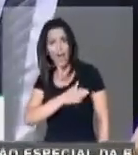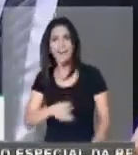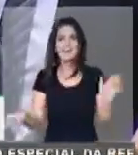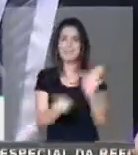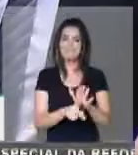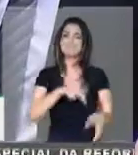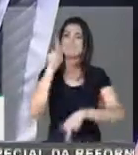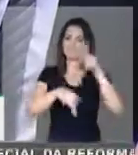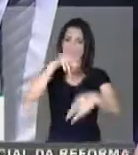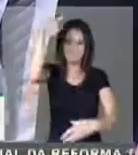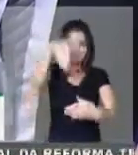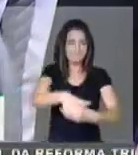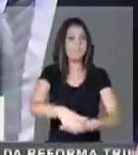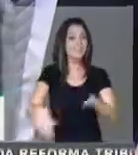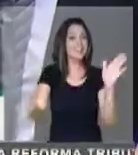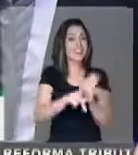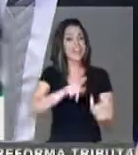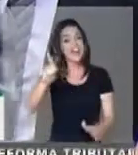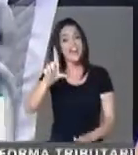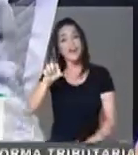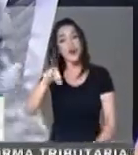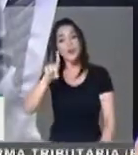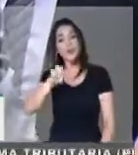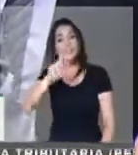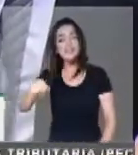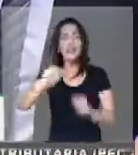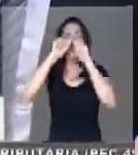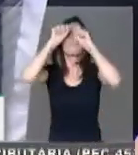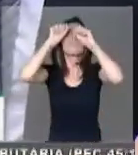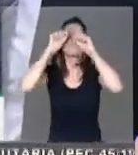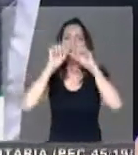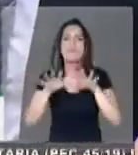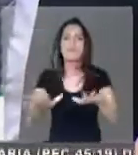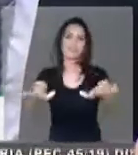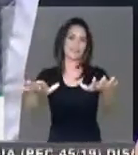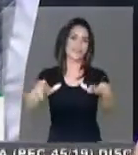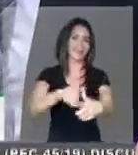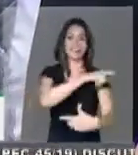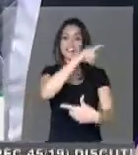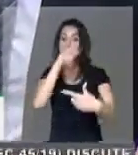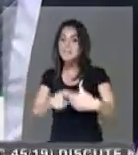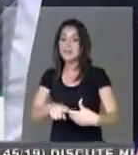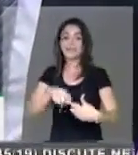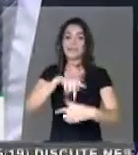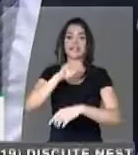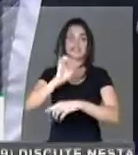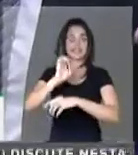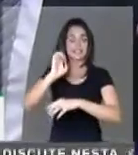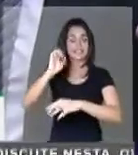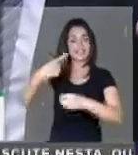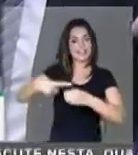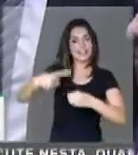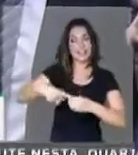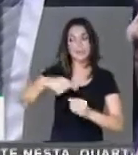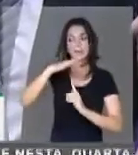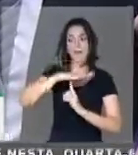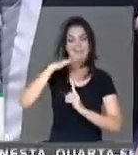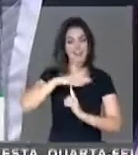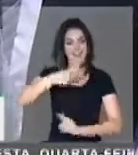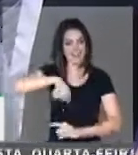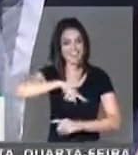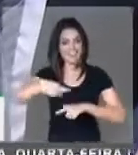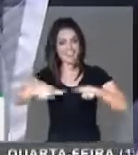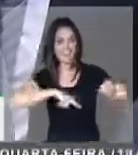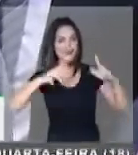eleitor e da eleitora daquela cidade mais que abençoada, a segunda maior cidade do Paraná, onde nós fazemos um